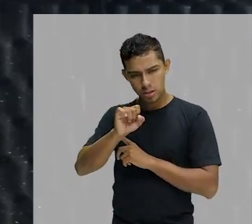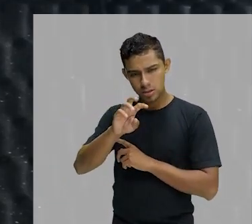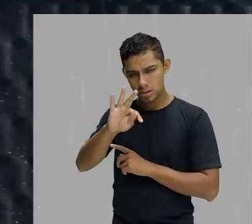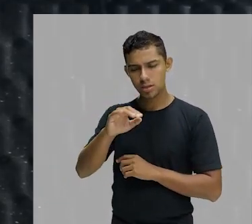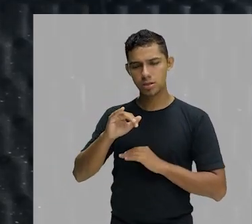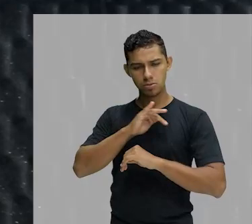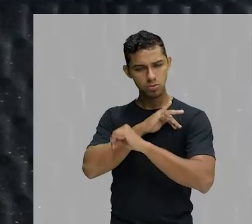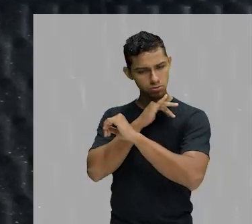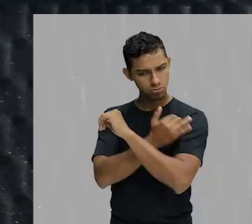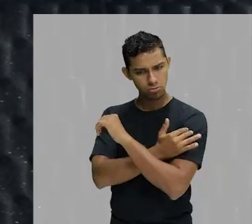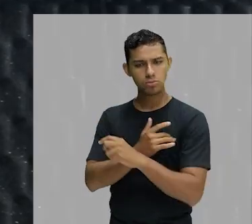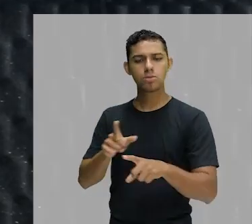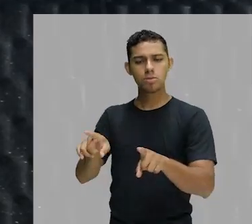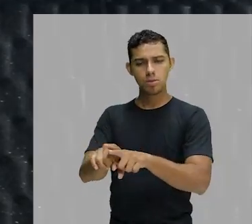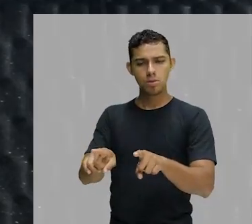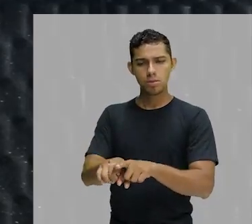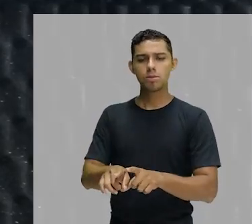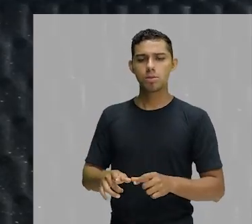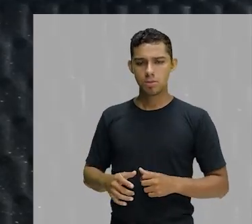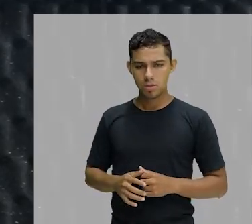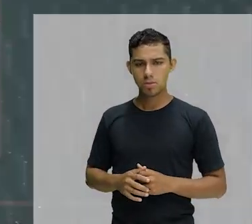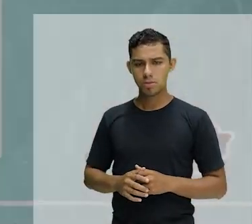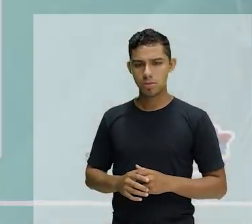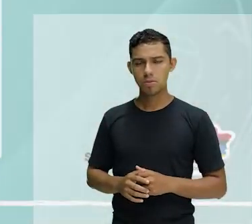também equilíbrio. Tá certo, galera?